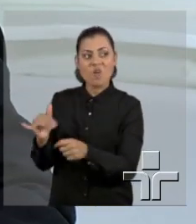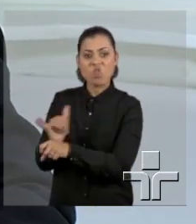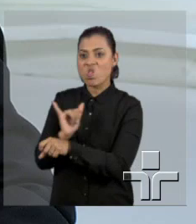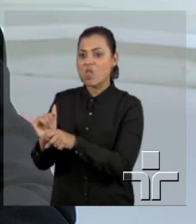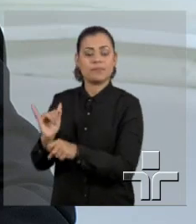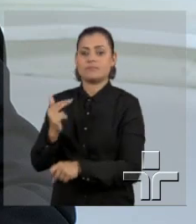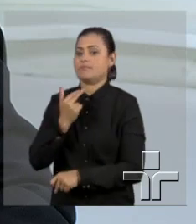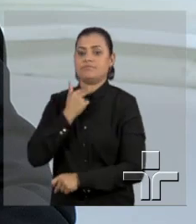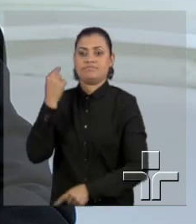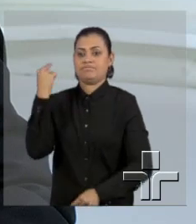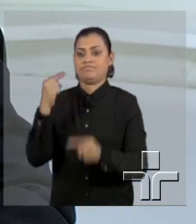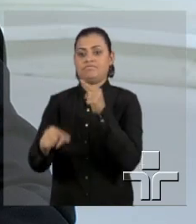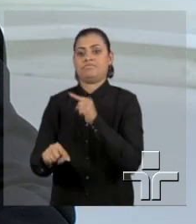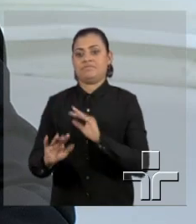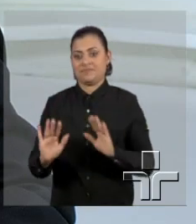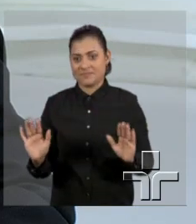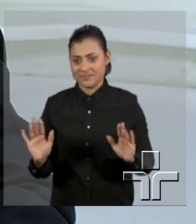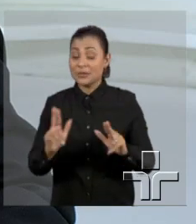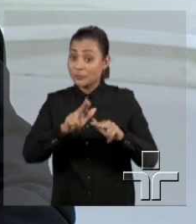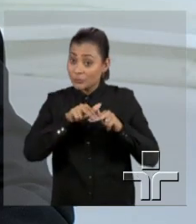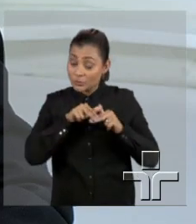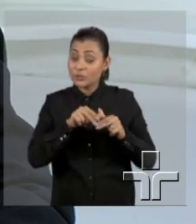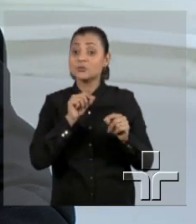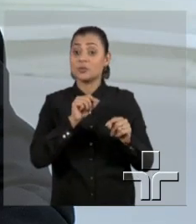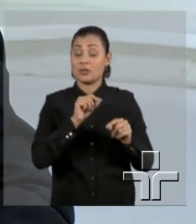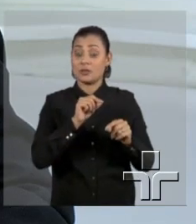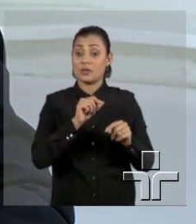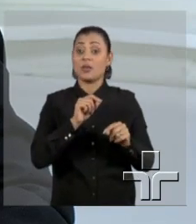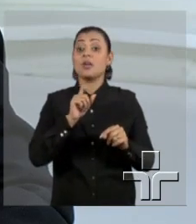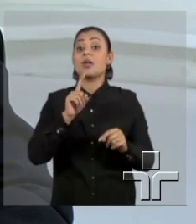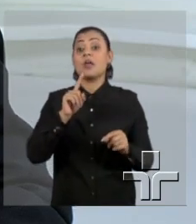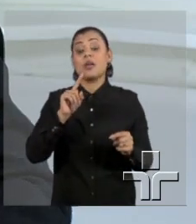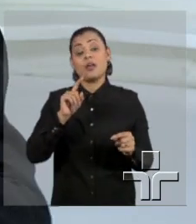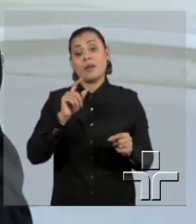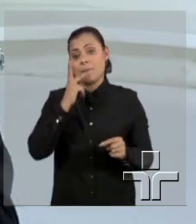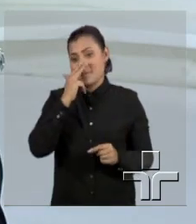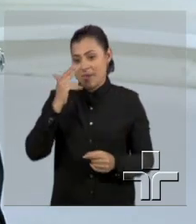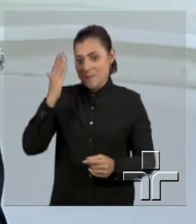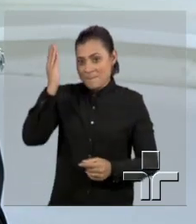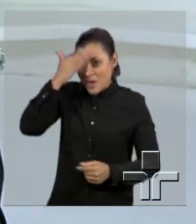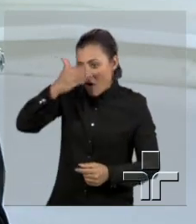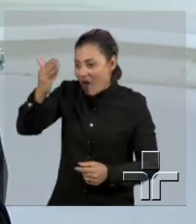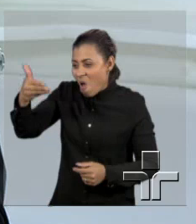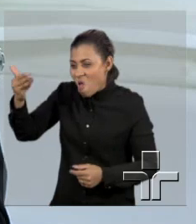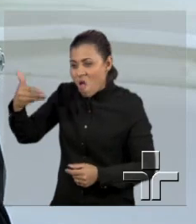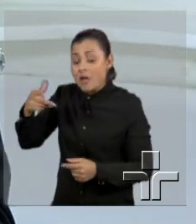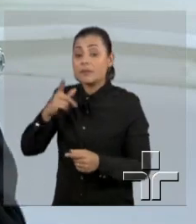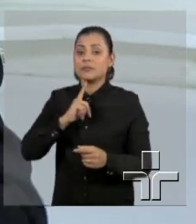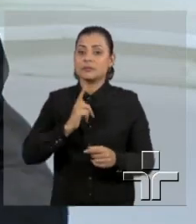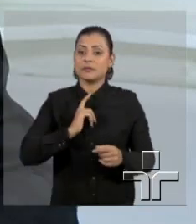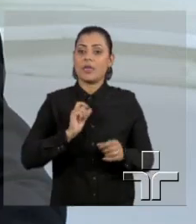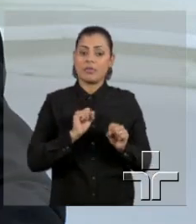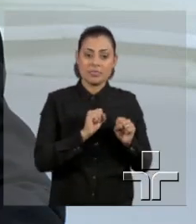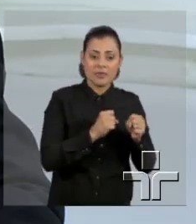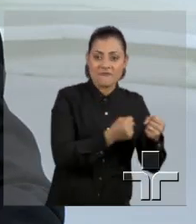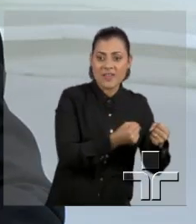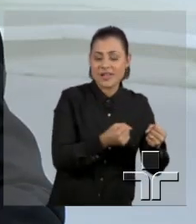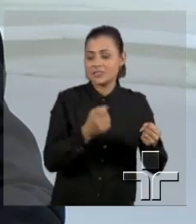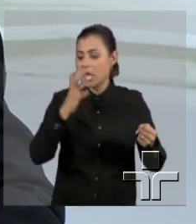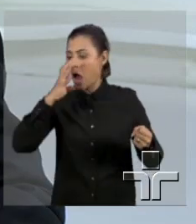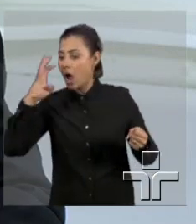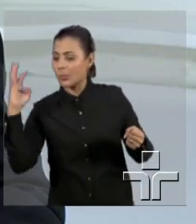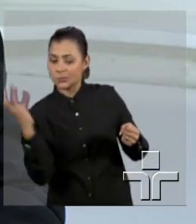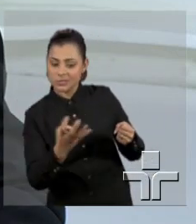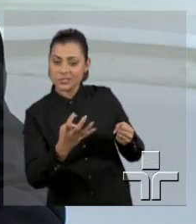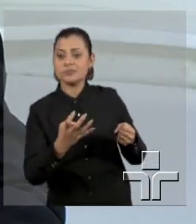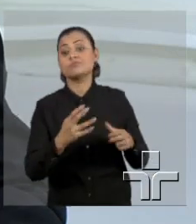de ilicitude das provas é submetê-las ao contraditório. Né? Defesa, acusação.